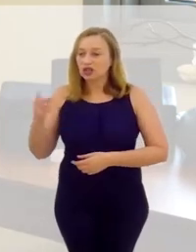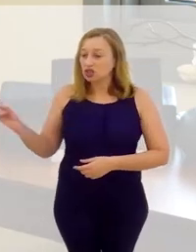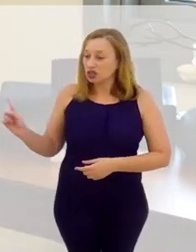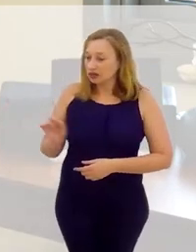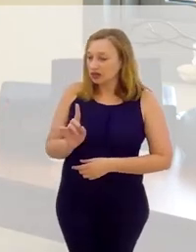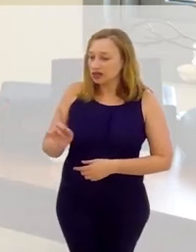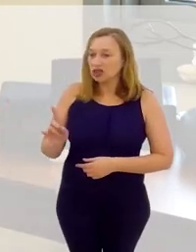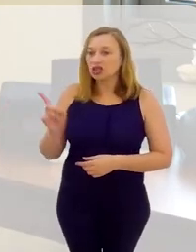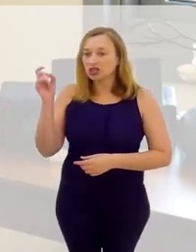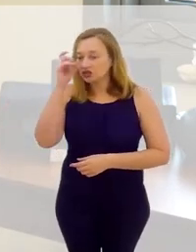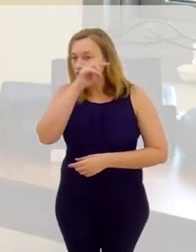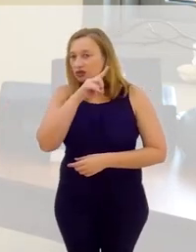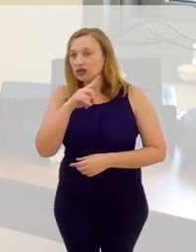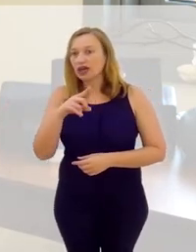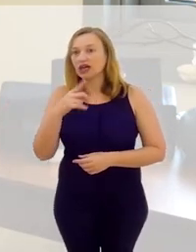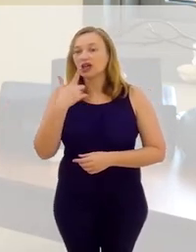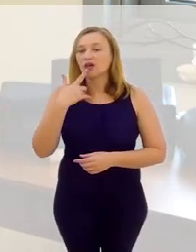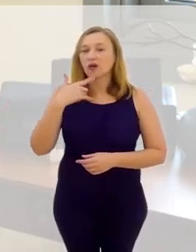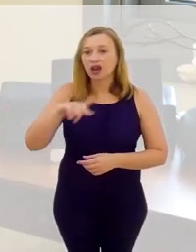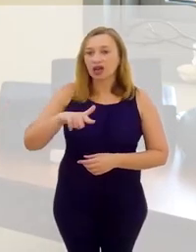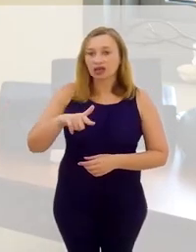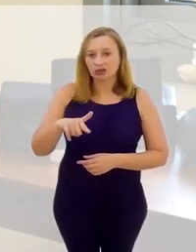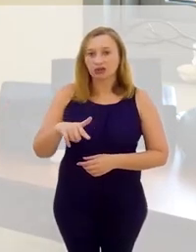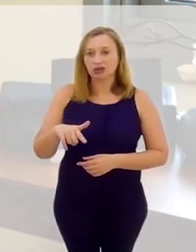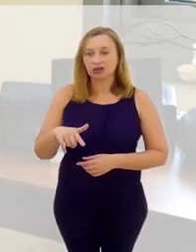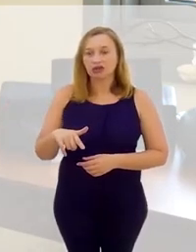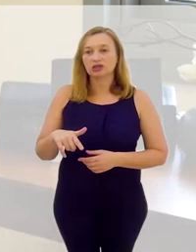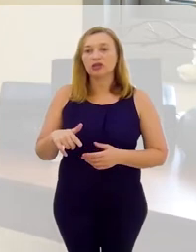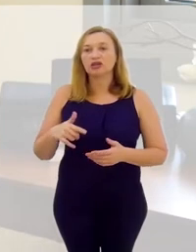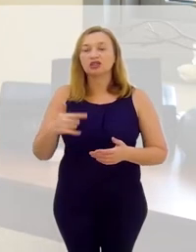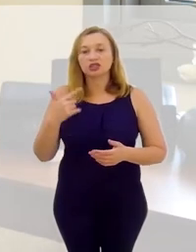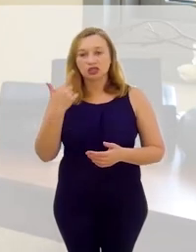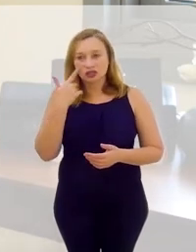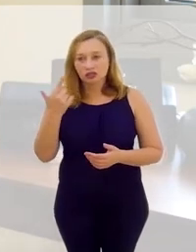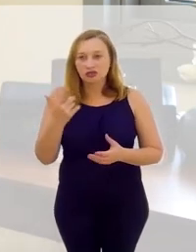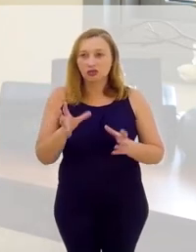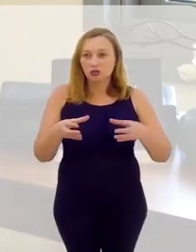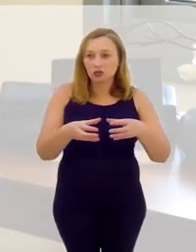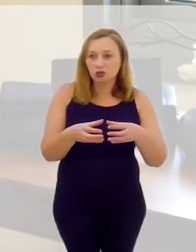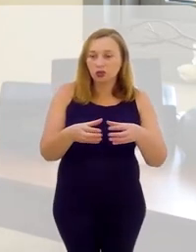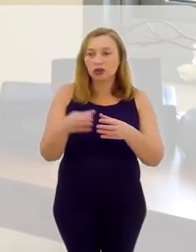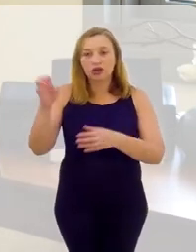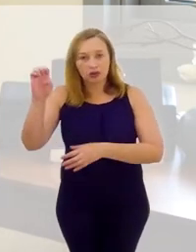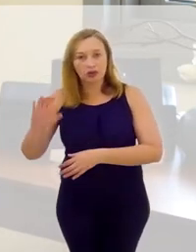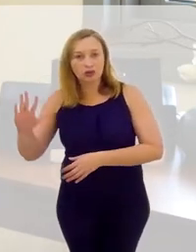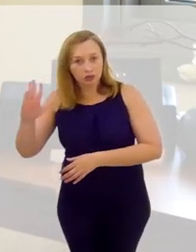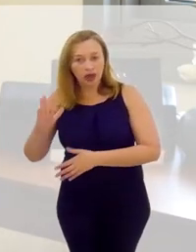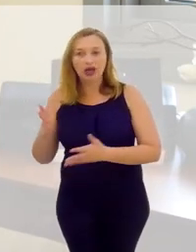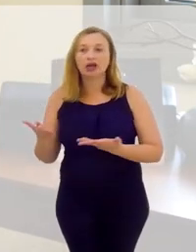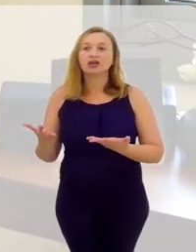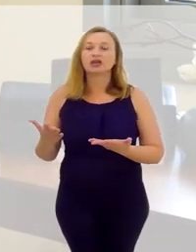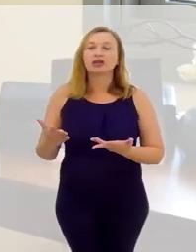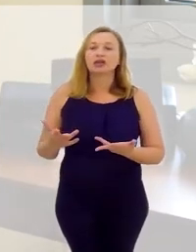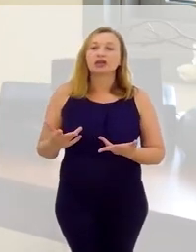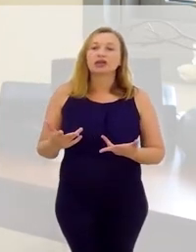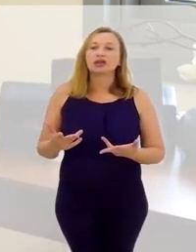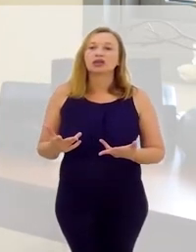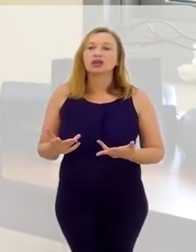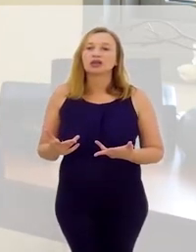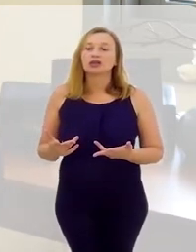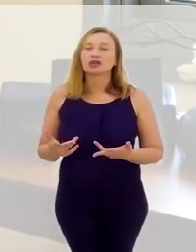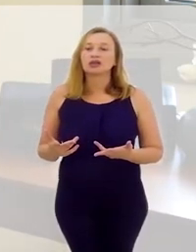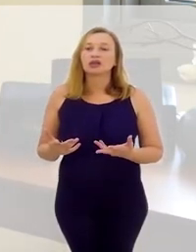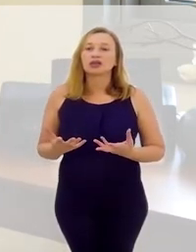dificuldade com o idioma, então eles iam até as pessoas que já falavam o idioma deles. Então a comunidade ali europeia, né, foi